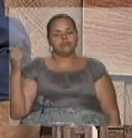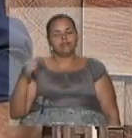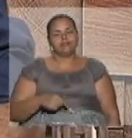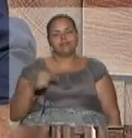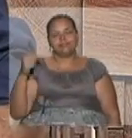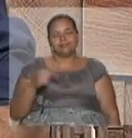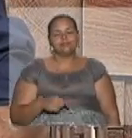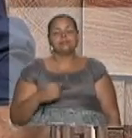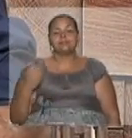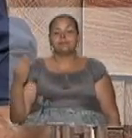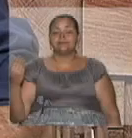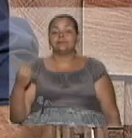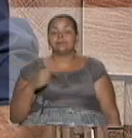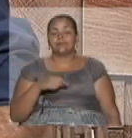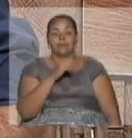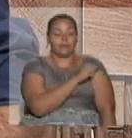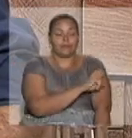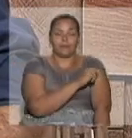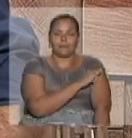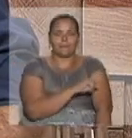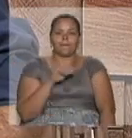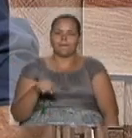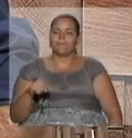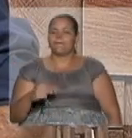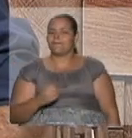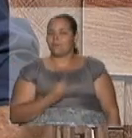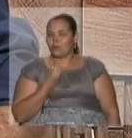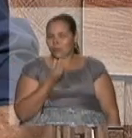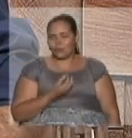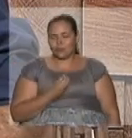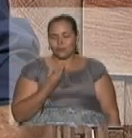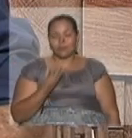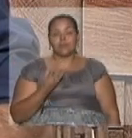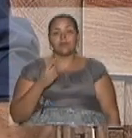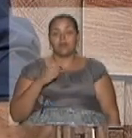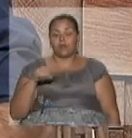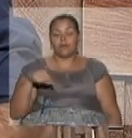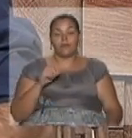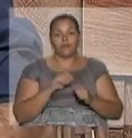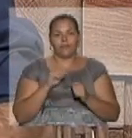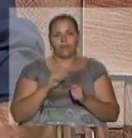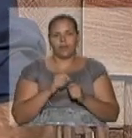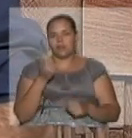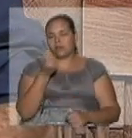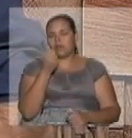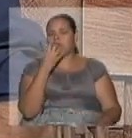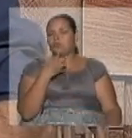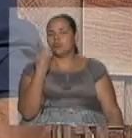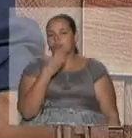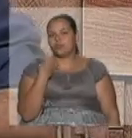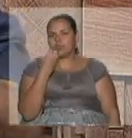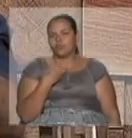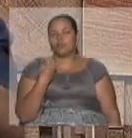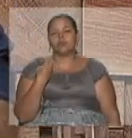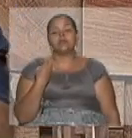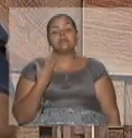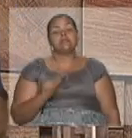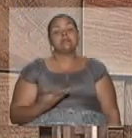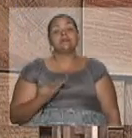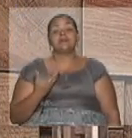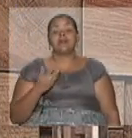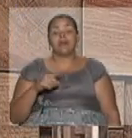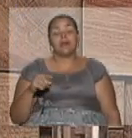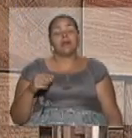muito para cá, que é um grande poeta. A gente fez 6 músicas de uma tacada só. Mas aí já é